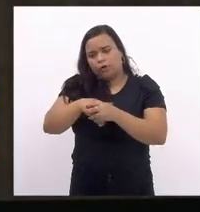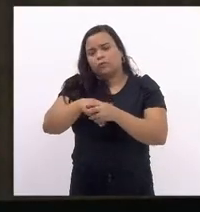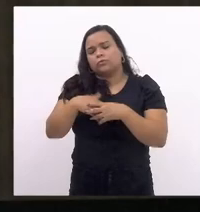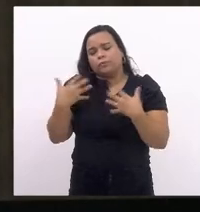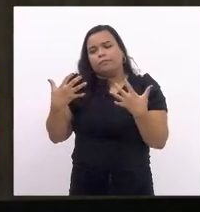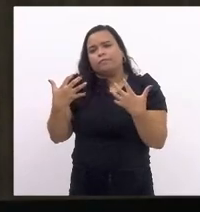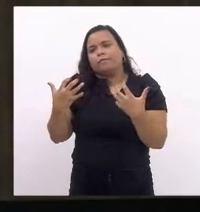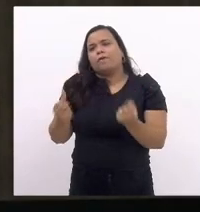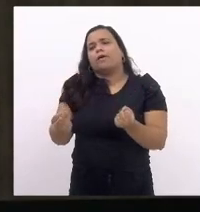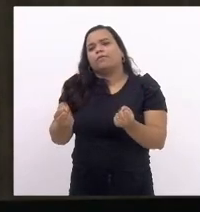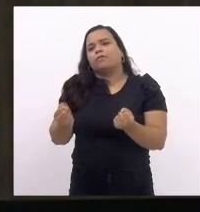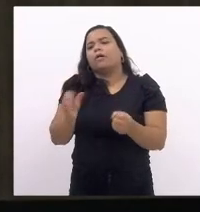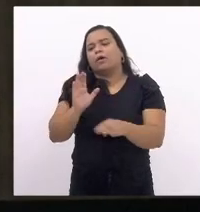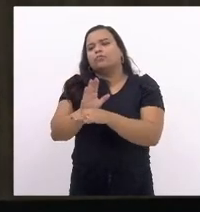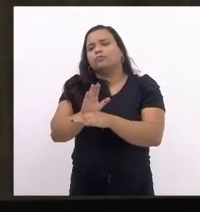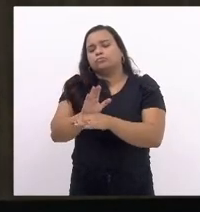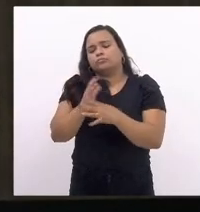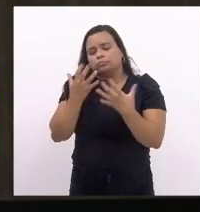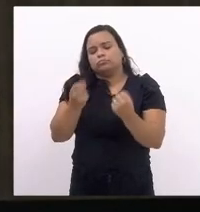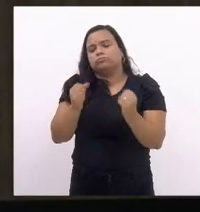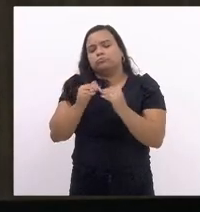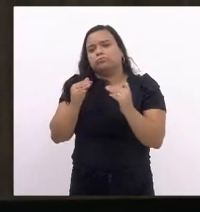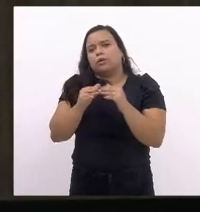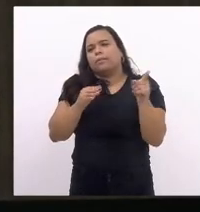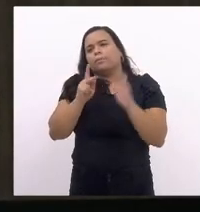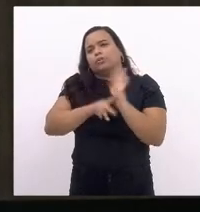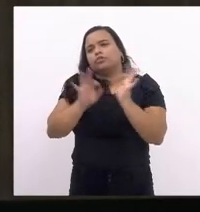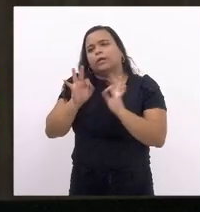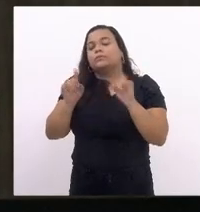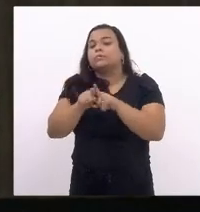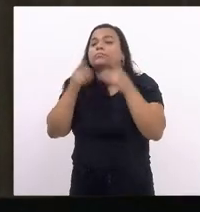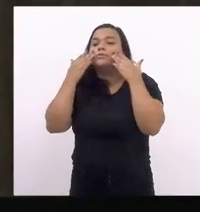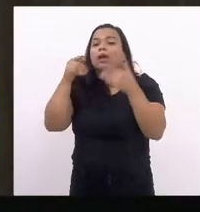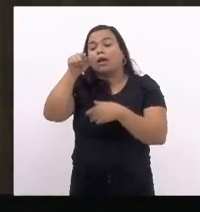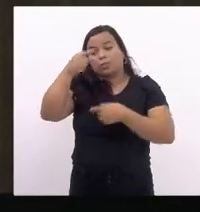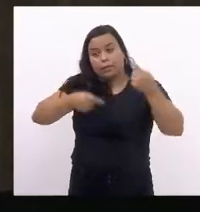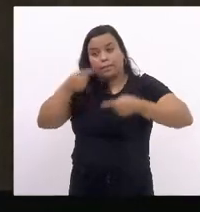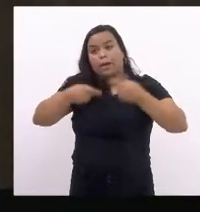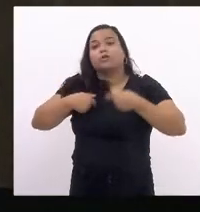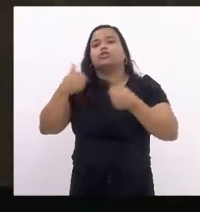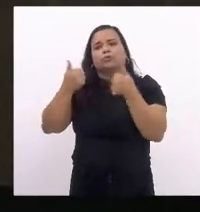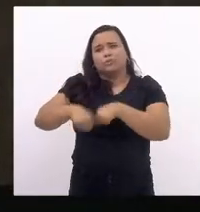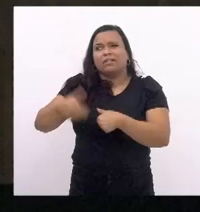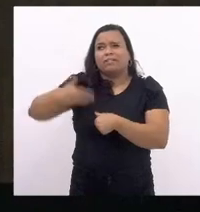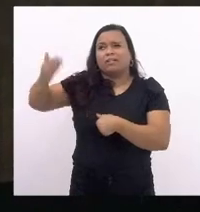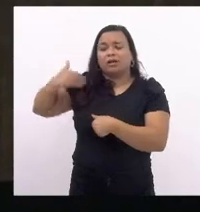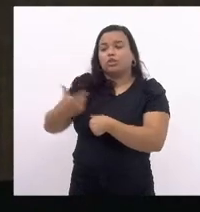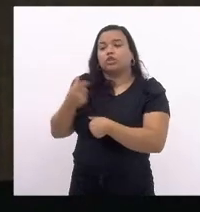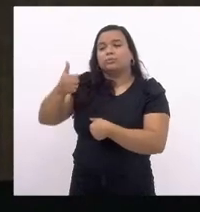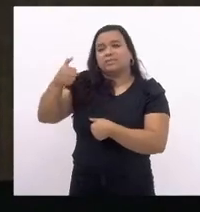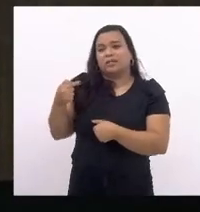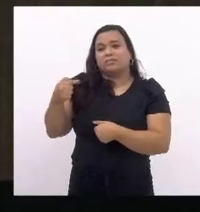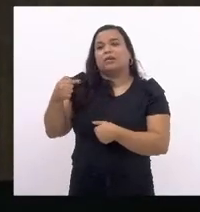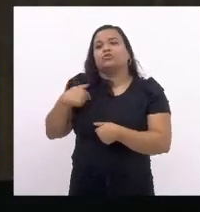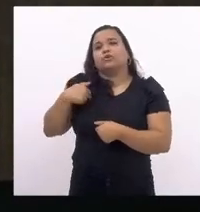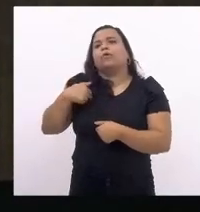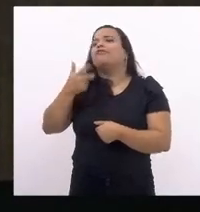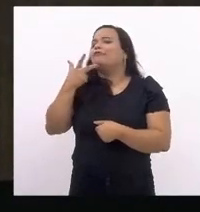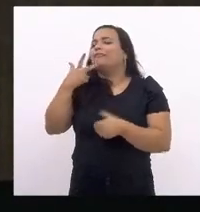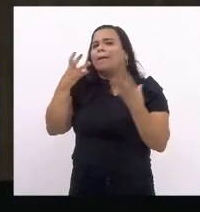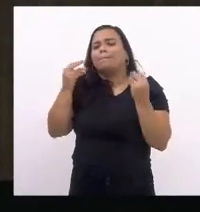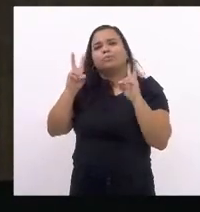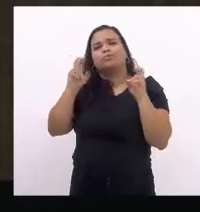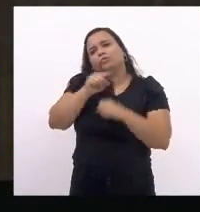projeto e destacar, esse era um debate que eu fazia muito na crise aqui do Estado do Rio de Janeiro de 2017, que não tem sentido a gente